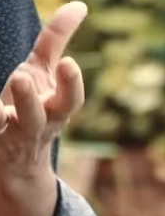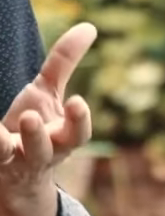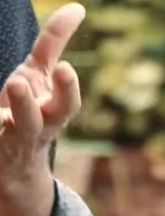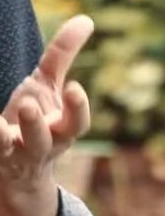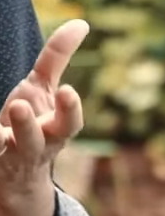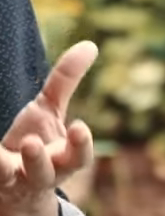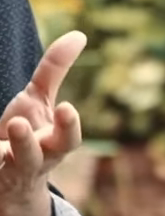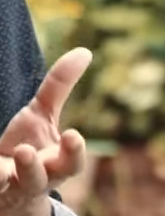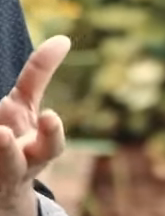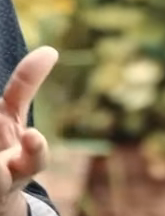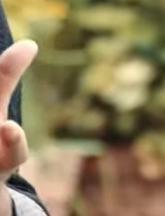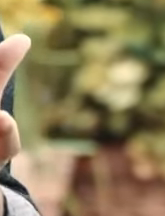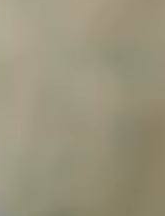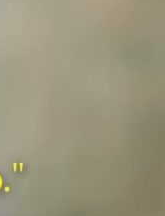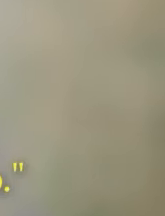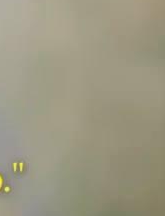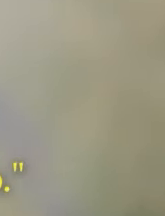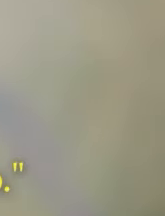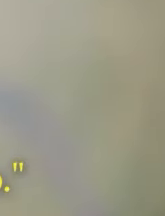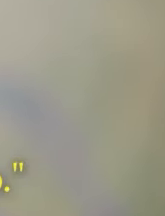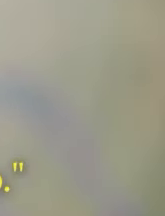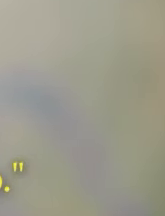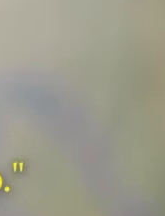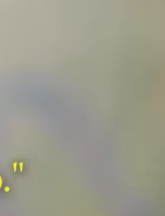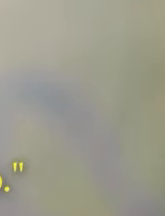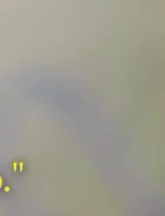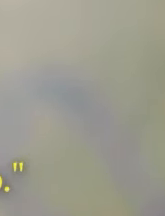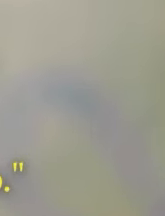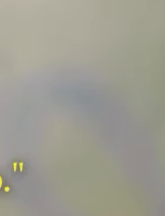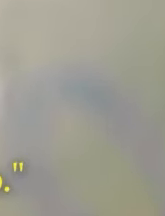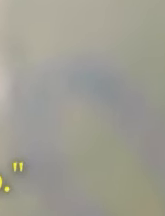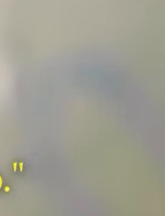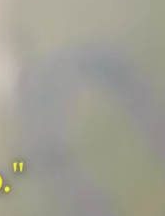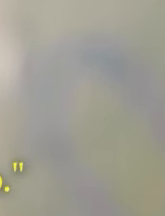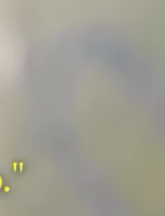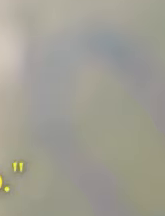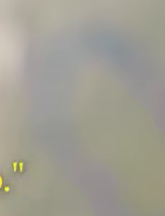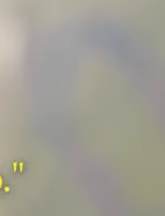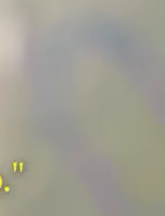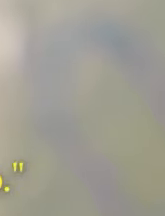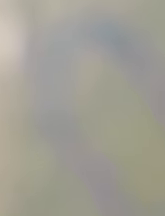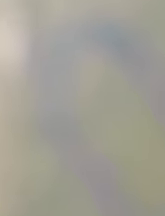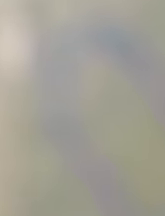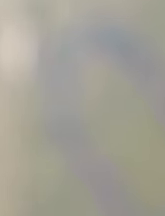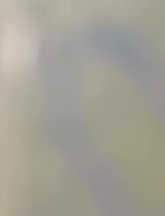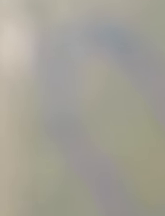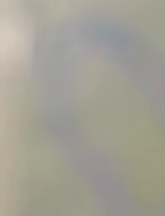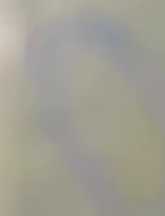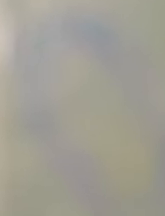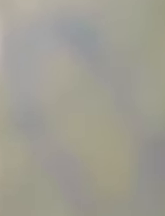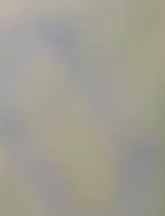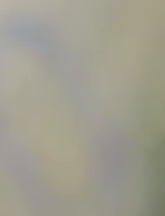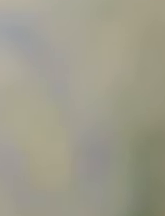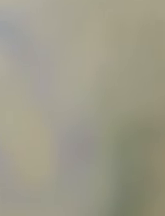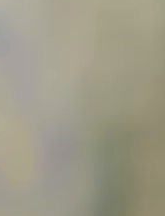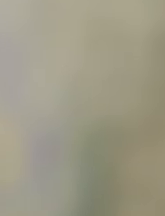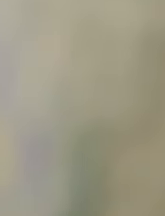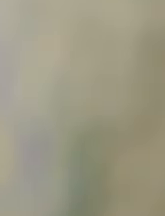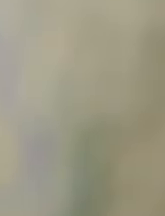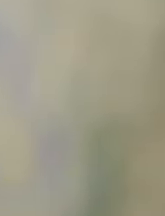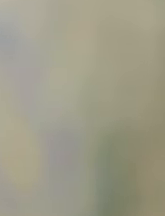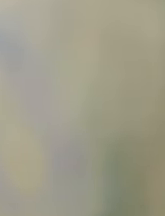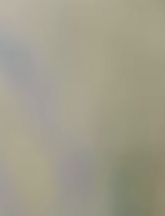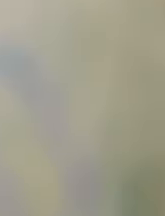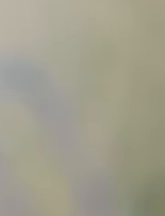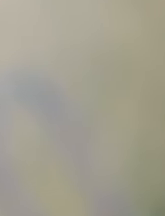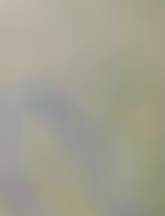era o chefe de comunicações da usina, alguém deve ter falado com ele: olha, a usina agora é outro, ele mudou. E